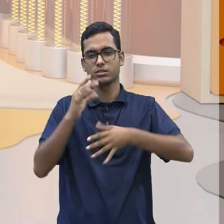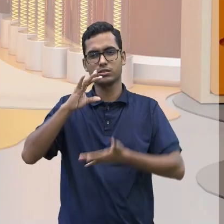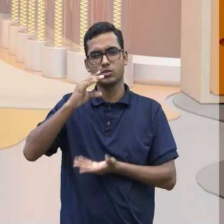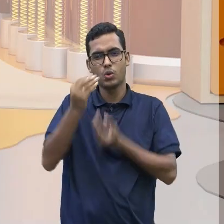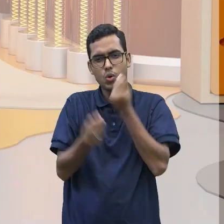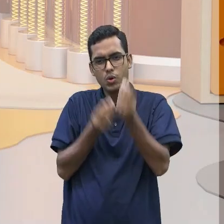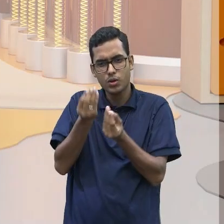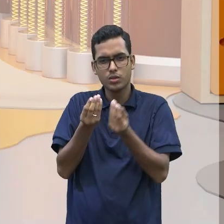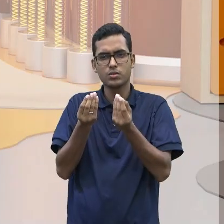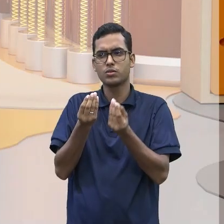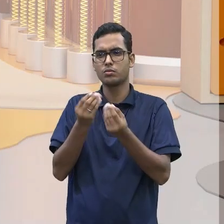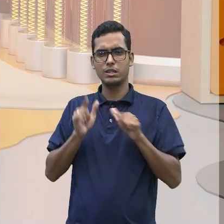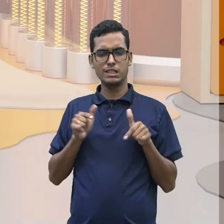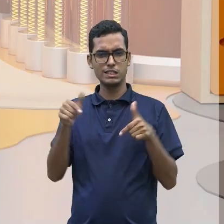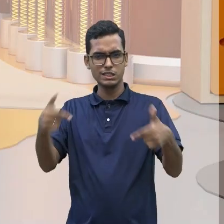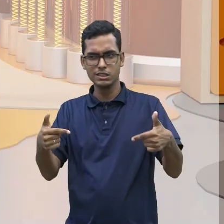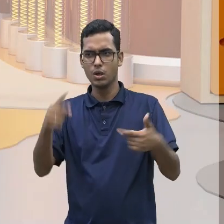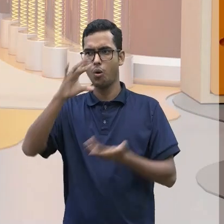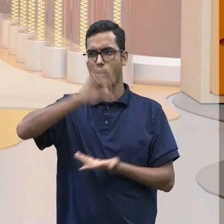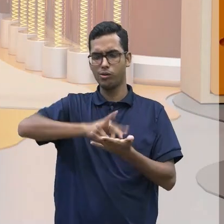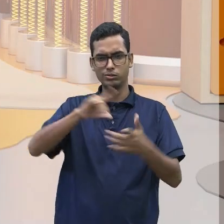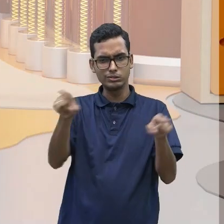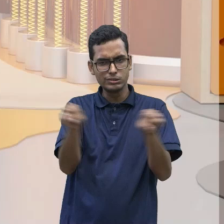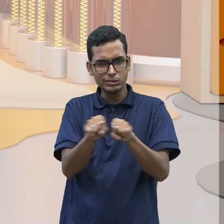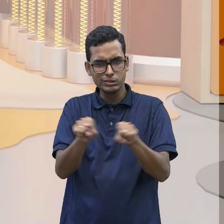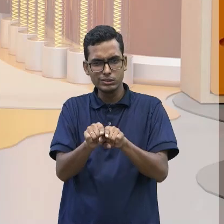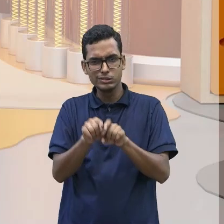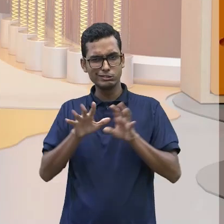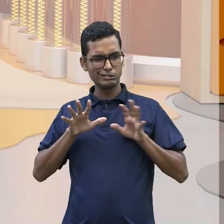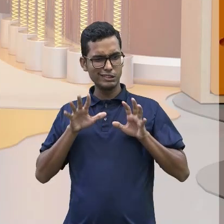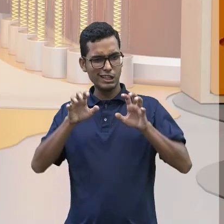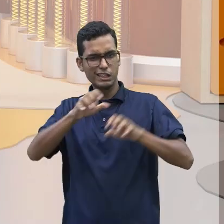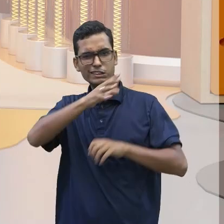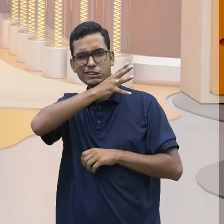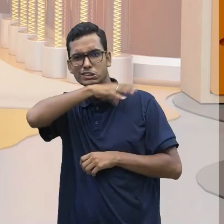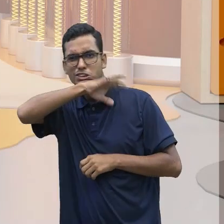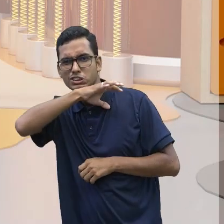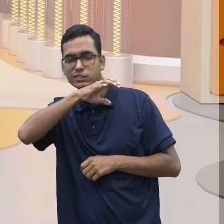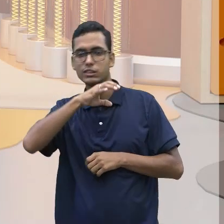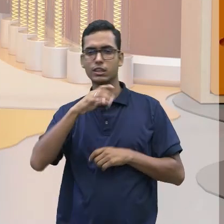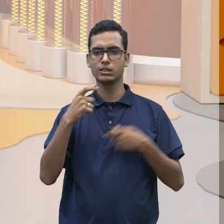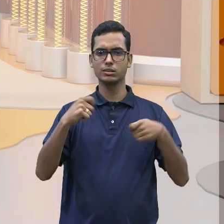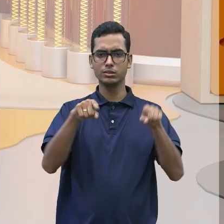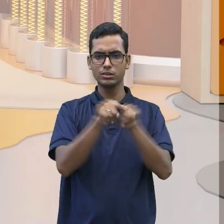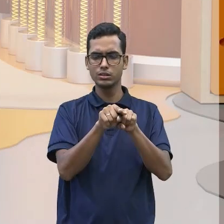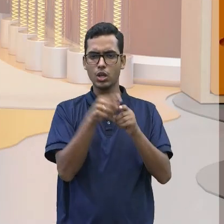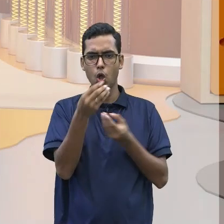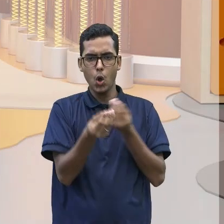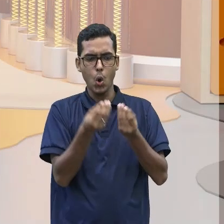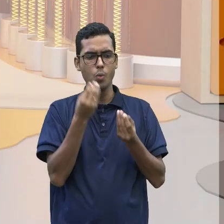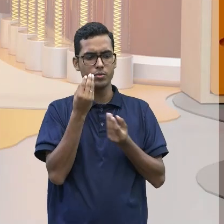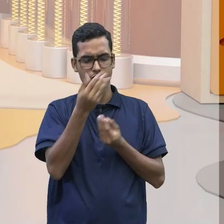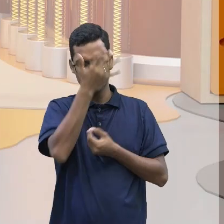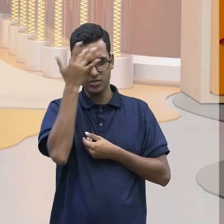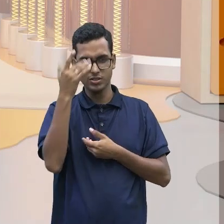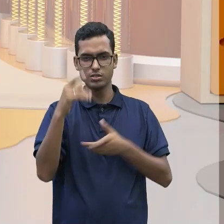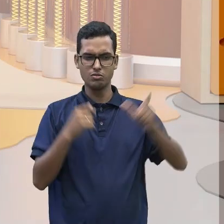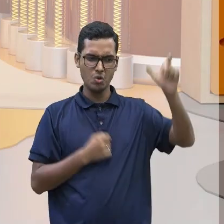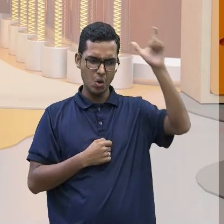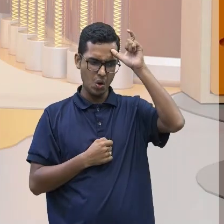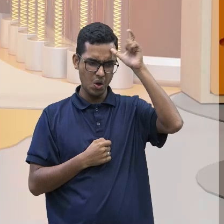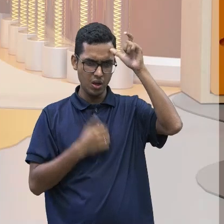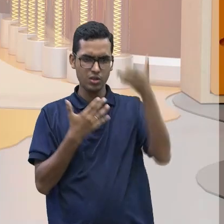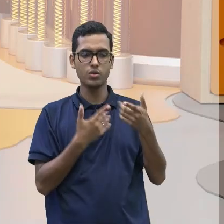um ato selvagem. E, claro, deveria ser demonizado. E, por isso, eles deveriam, sim, aceitar a